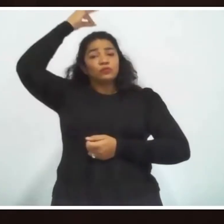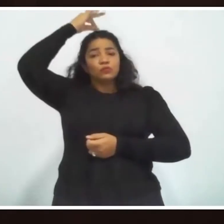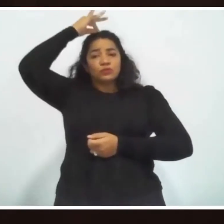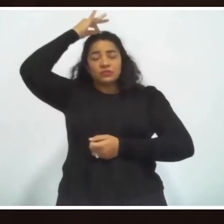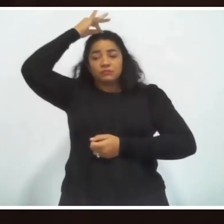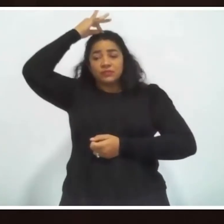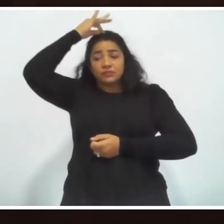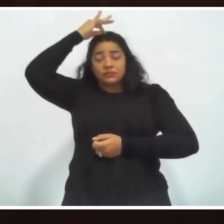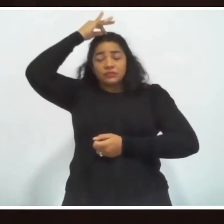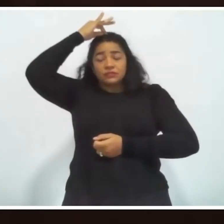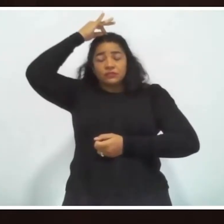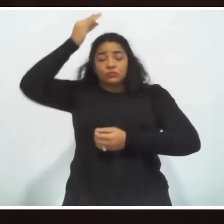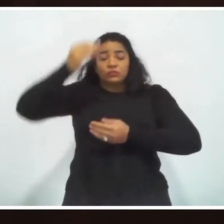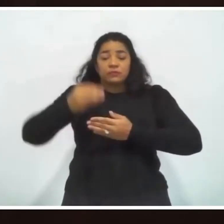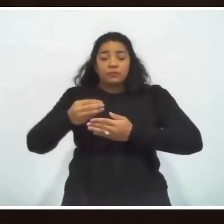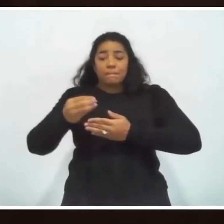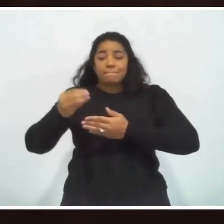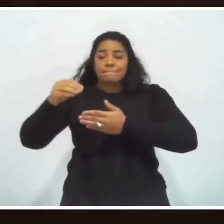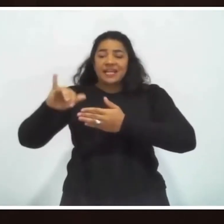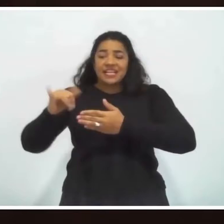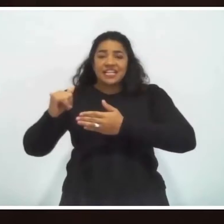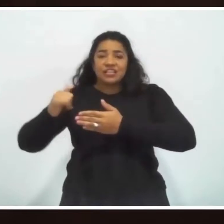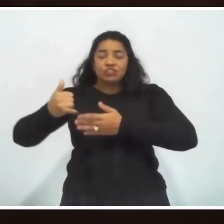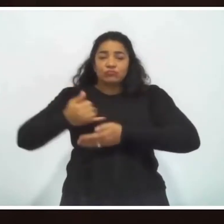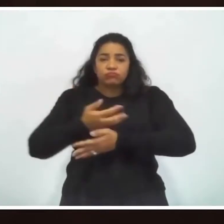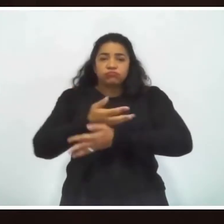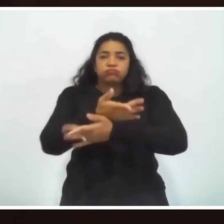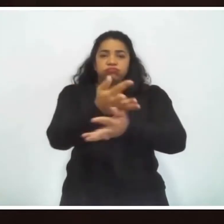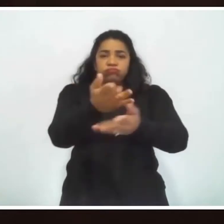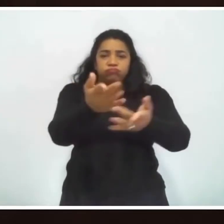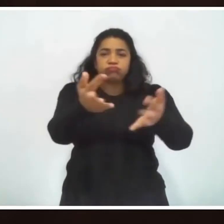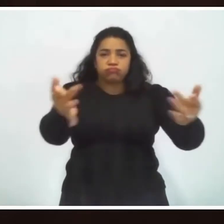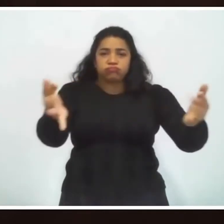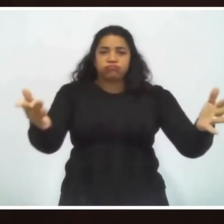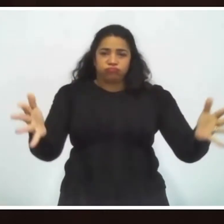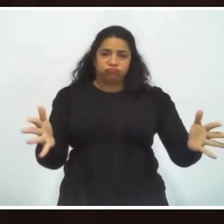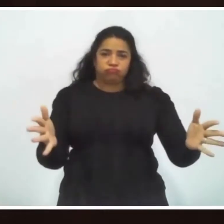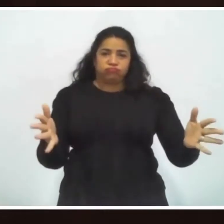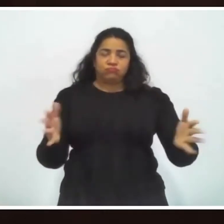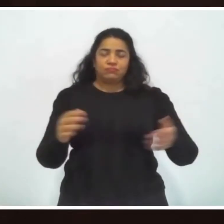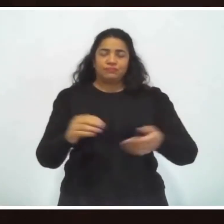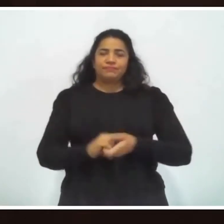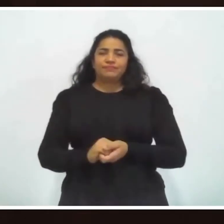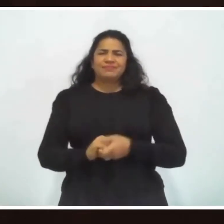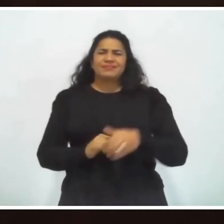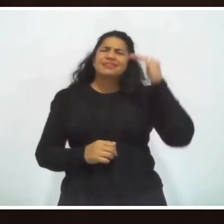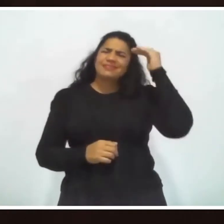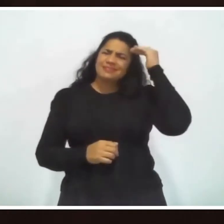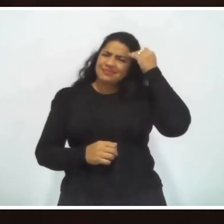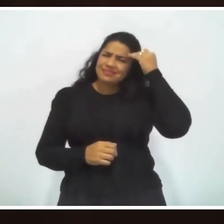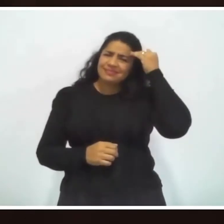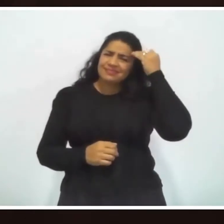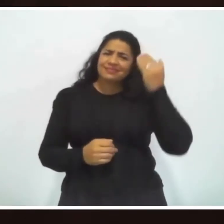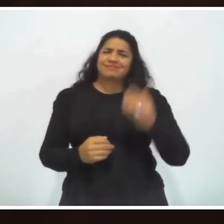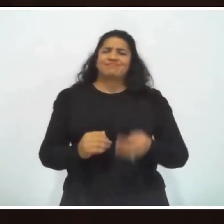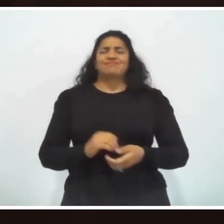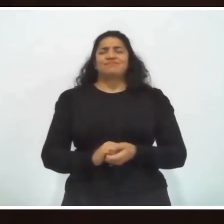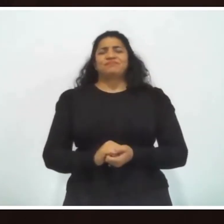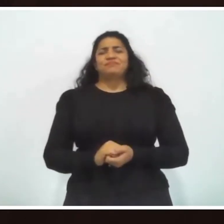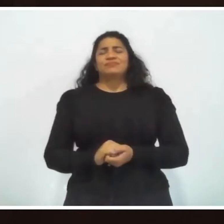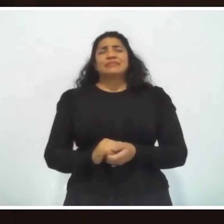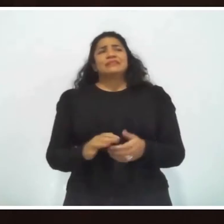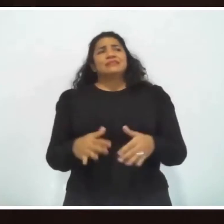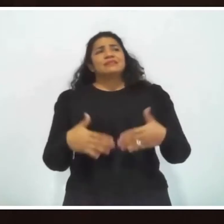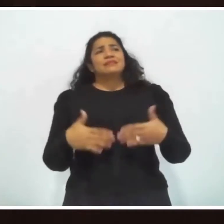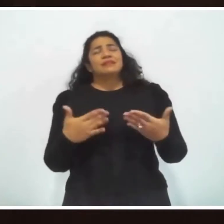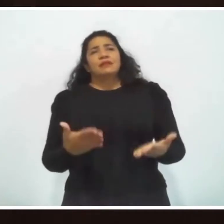distribui. A eletricidade chega na sua casa. Vocês entenderam? Então, por que há